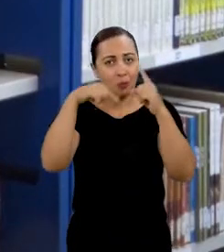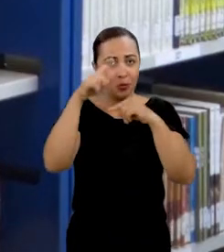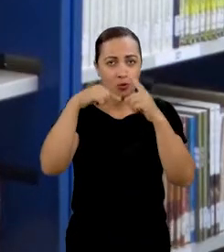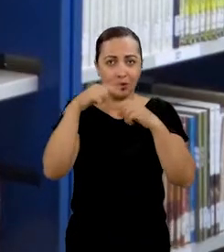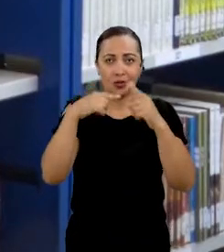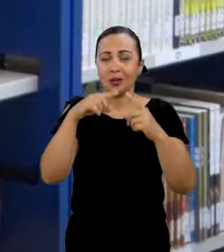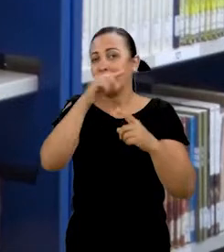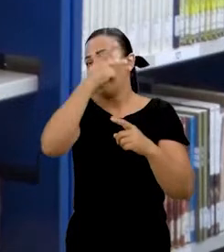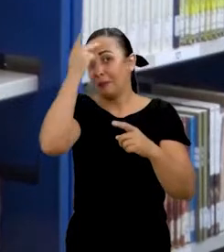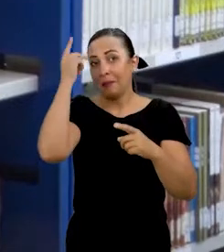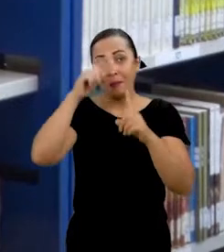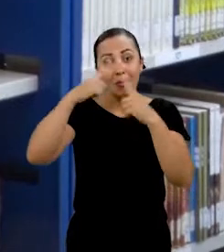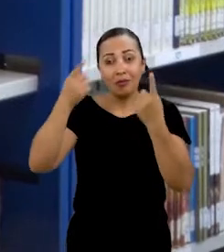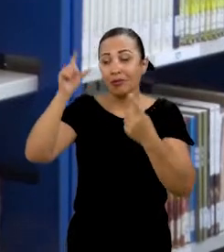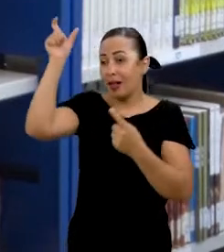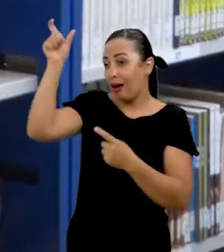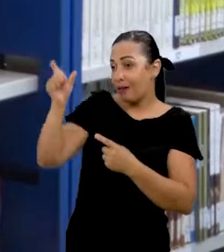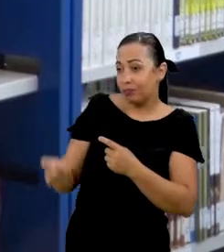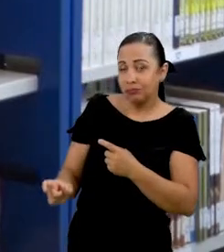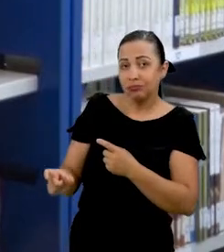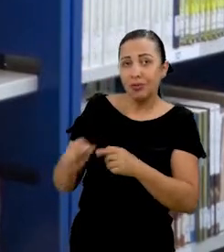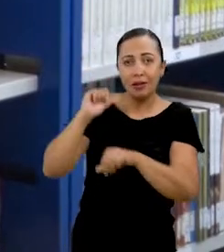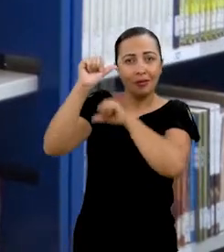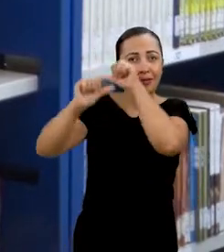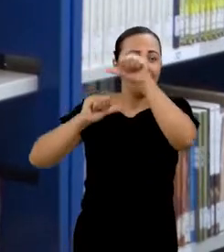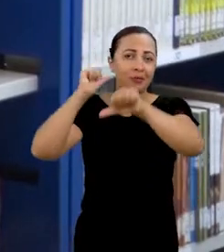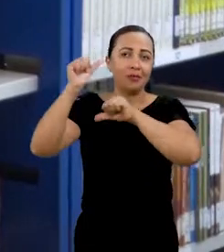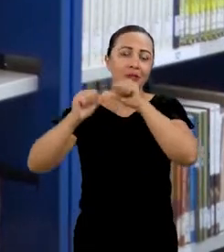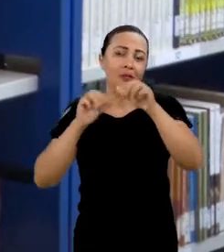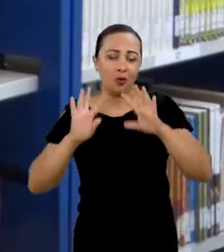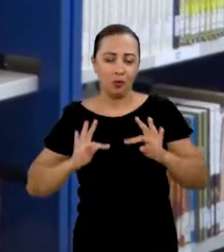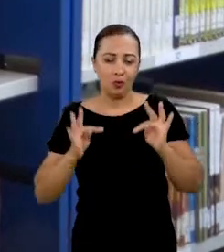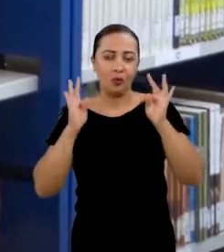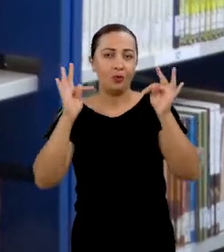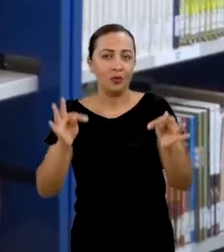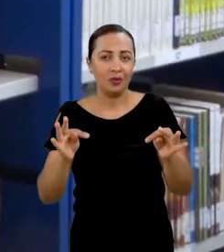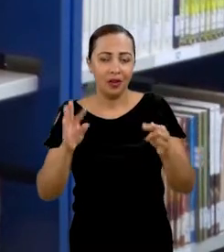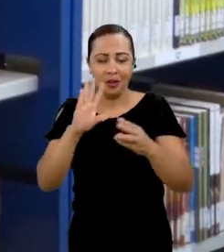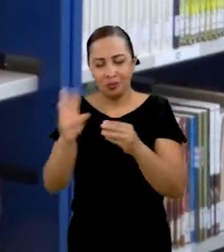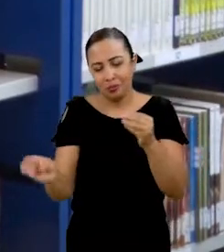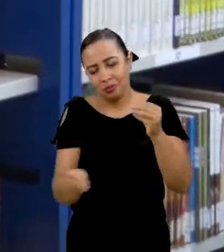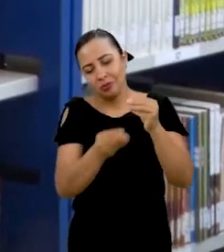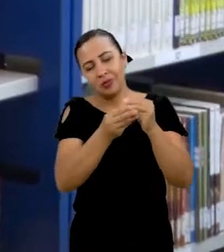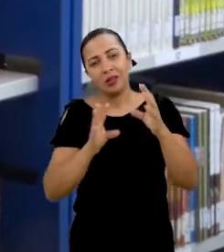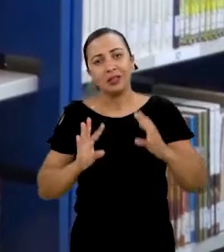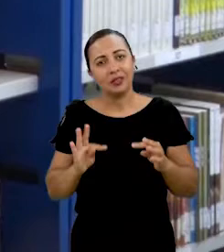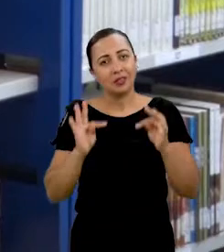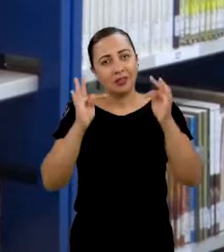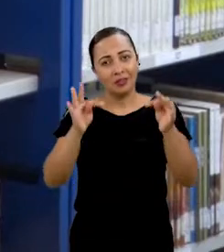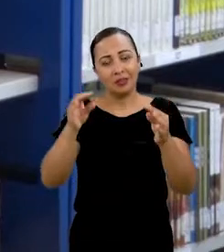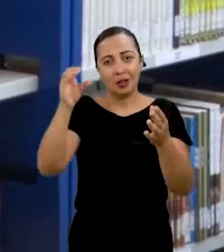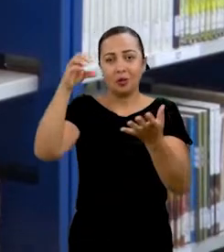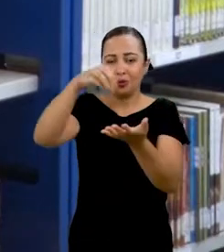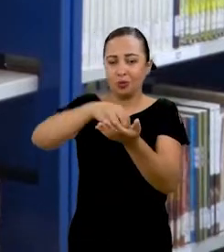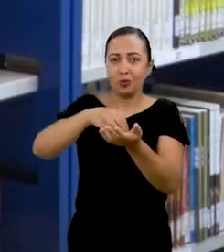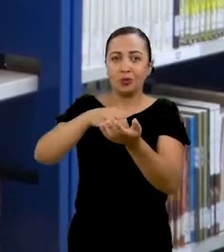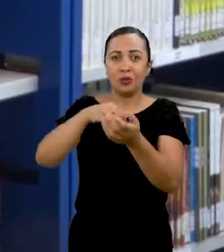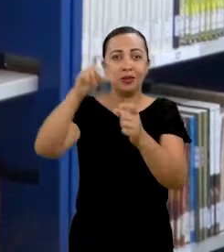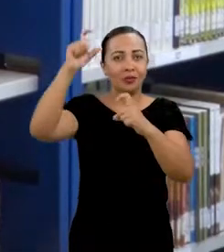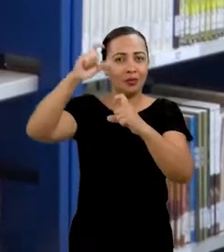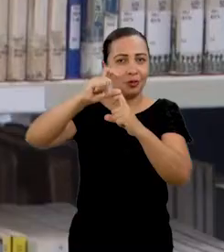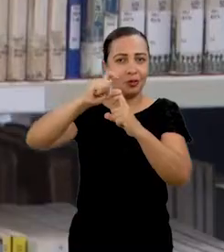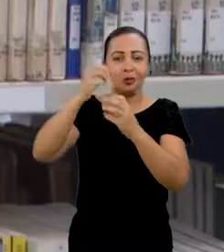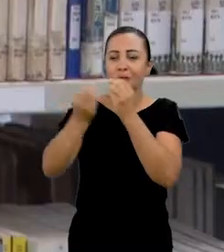o objeto, mas os sujeitos que desenvolveram uma técnica e implementaram uma técnica no centro de